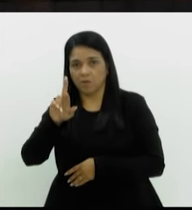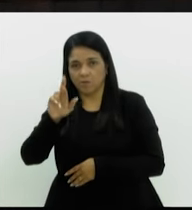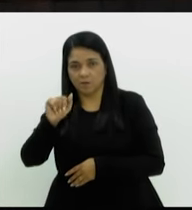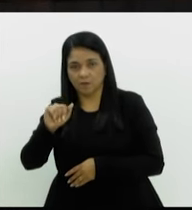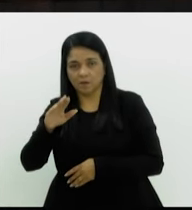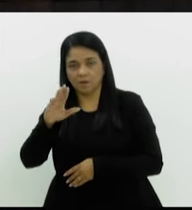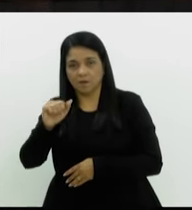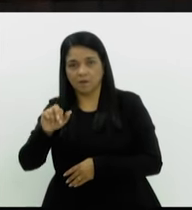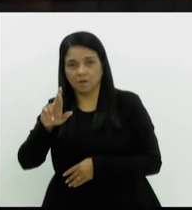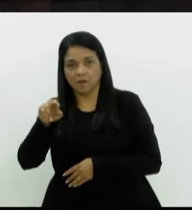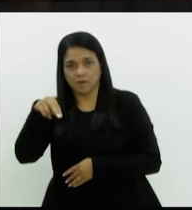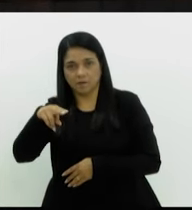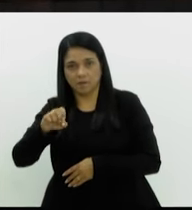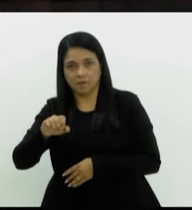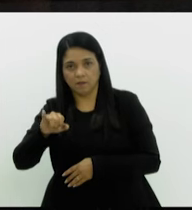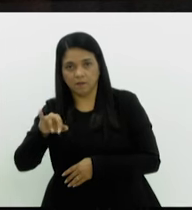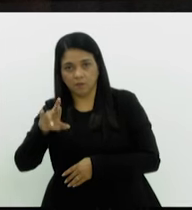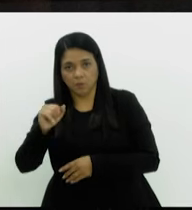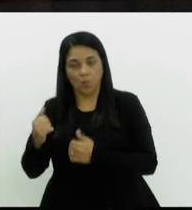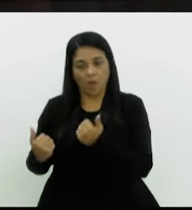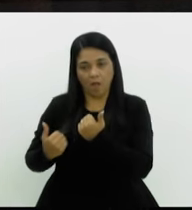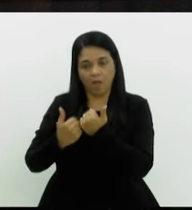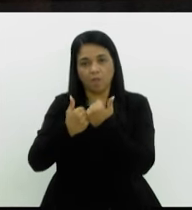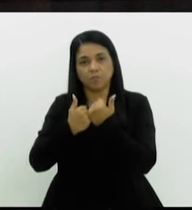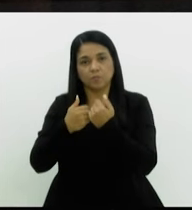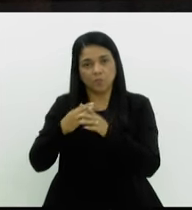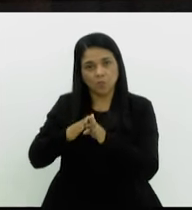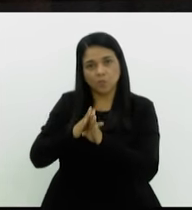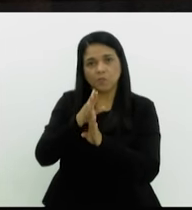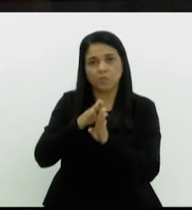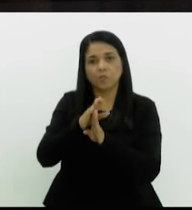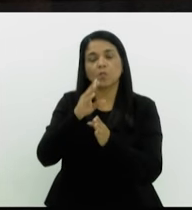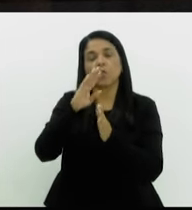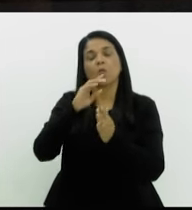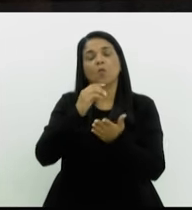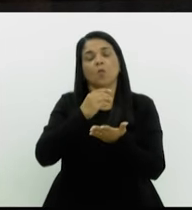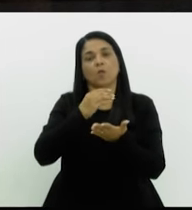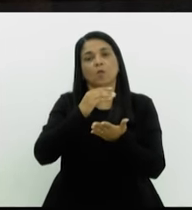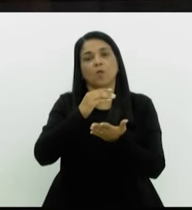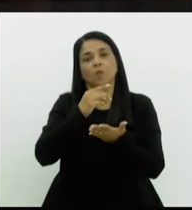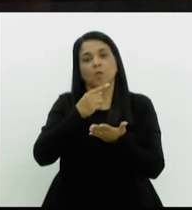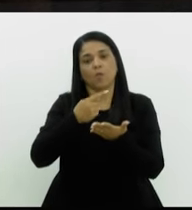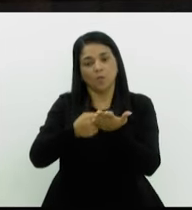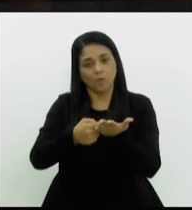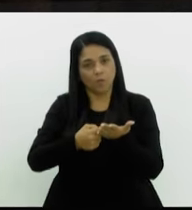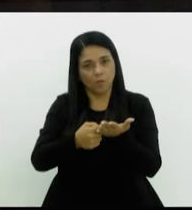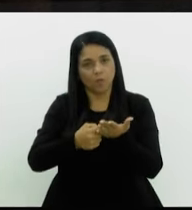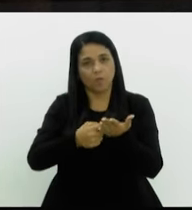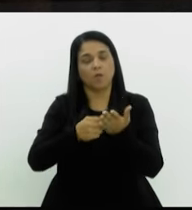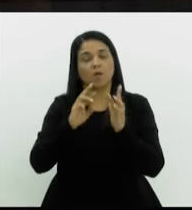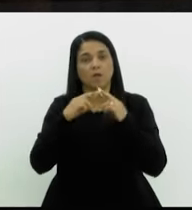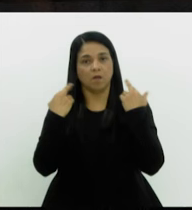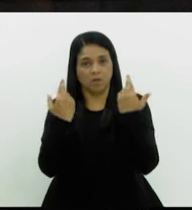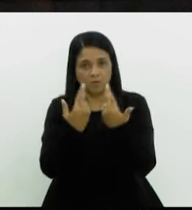que nos auxiliou no agendamento desta reunião,